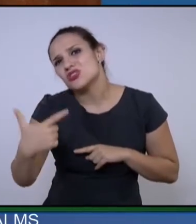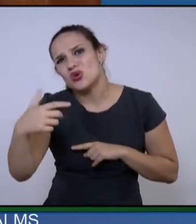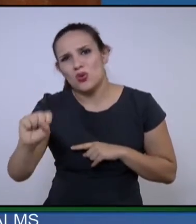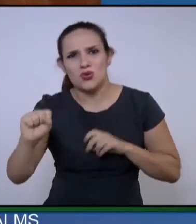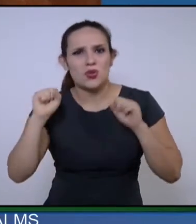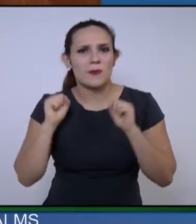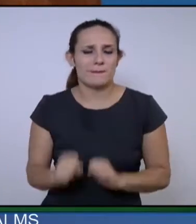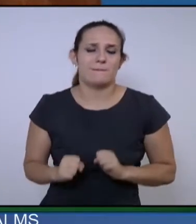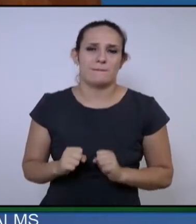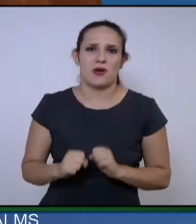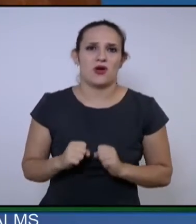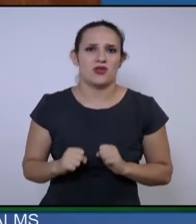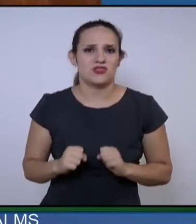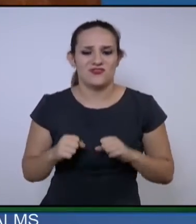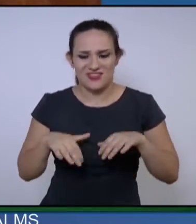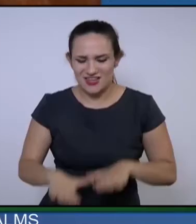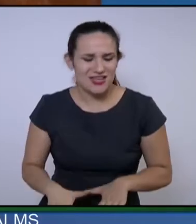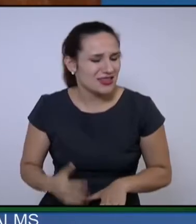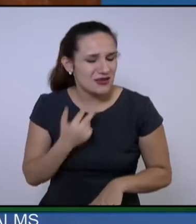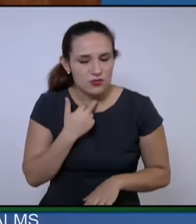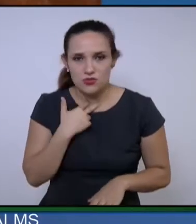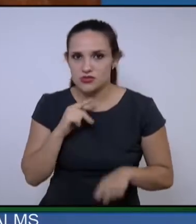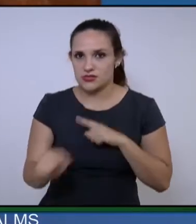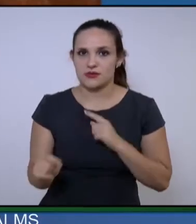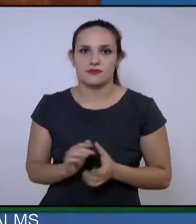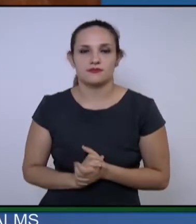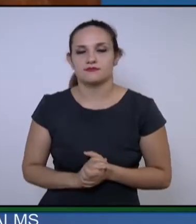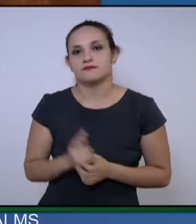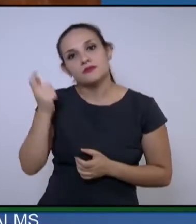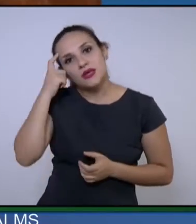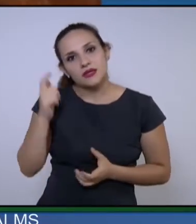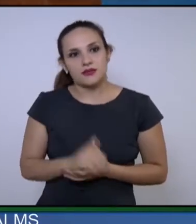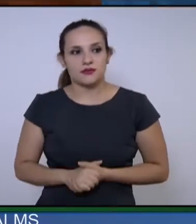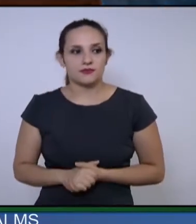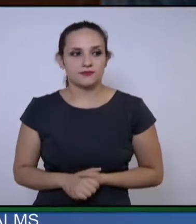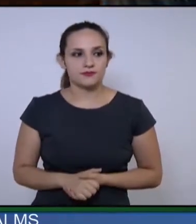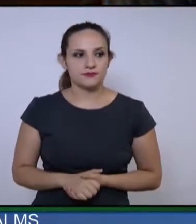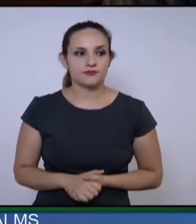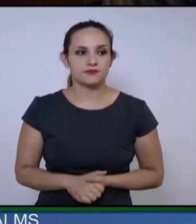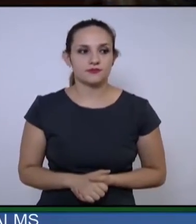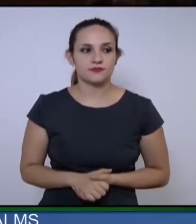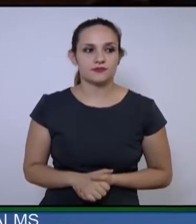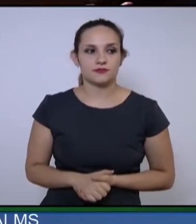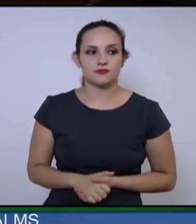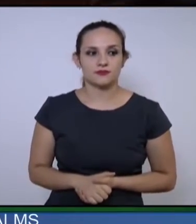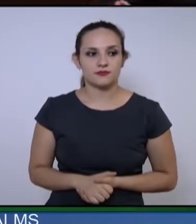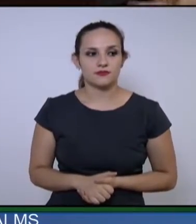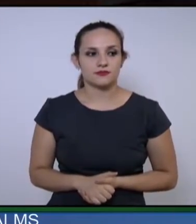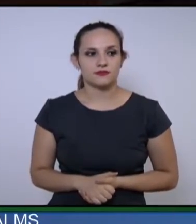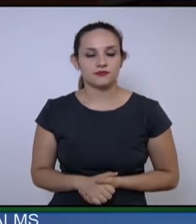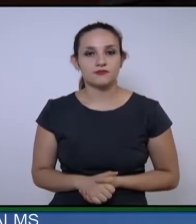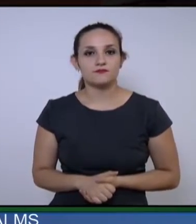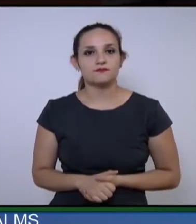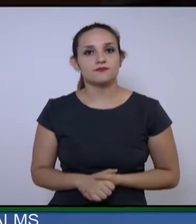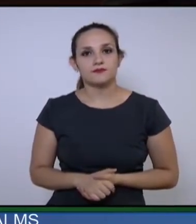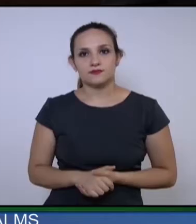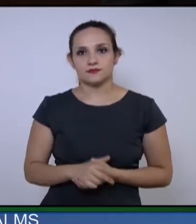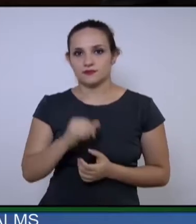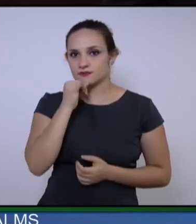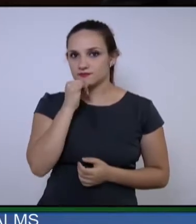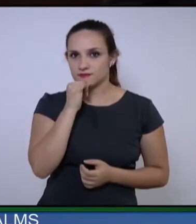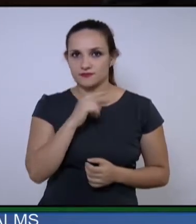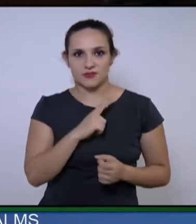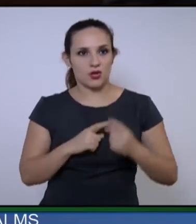crimes, apenas 28 regime fechado. E aí inicia o cumprimento da pena em um sexto. O sujeito recebe